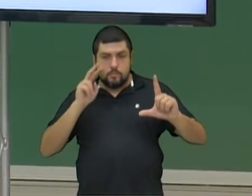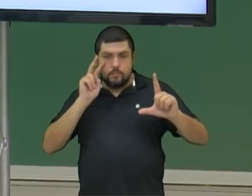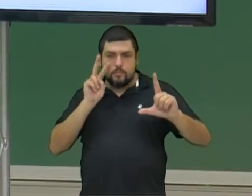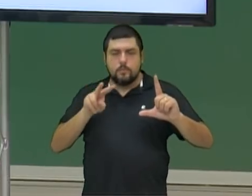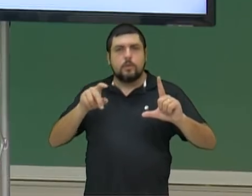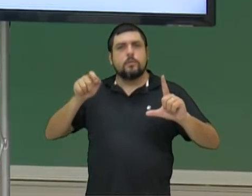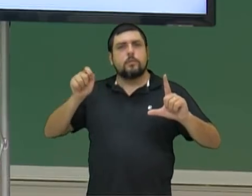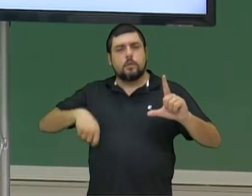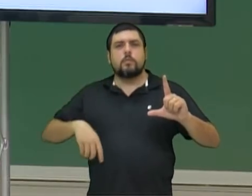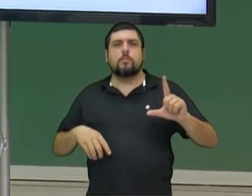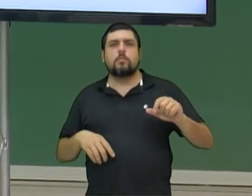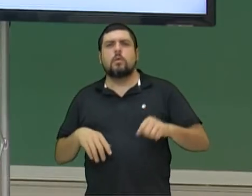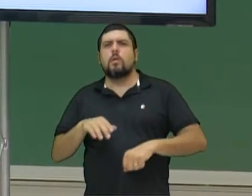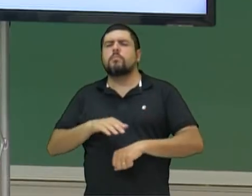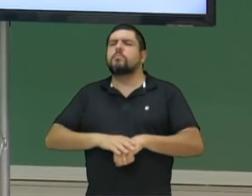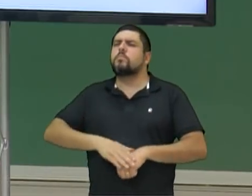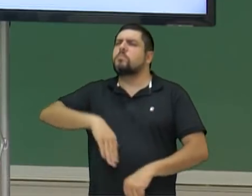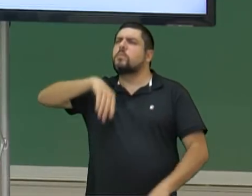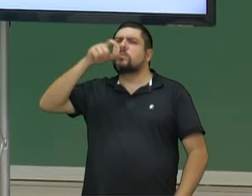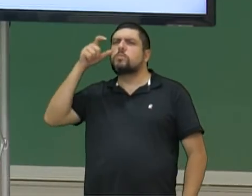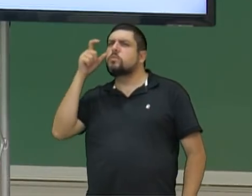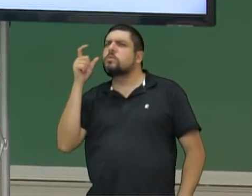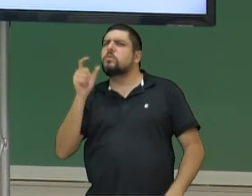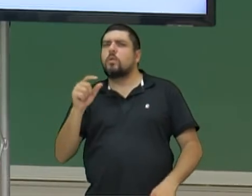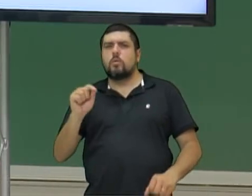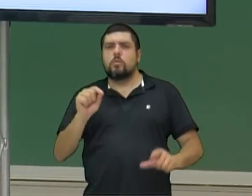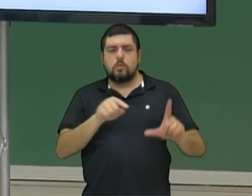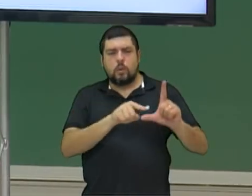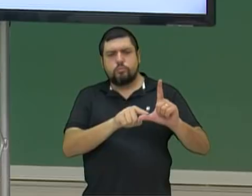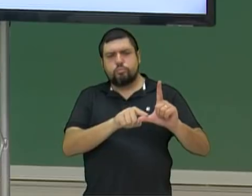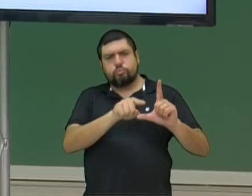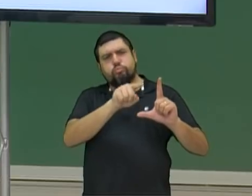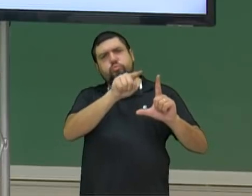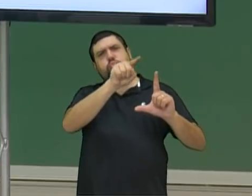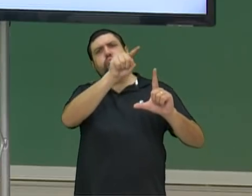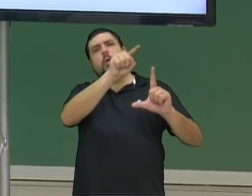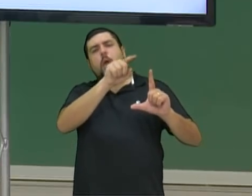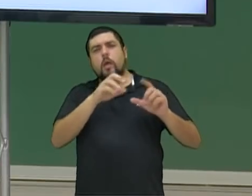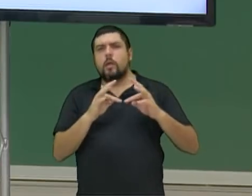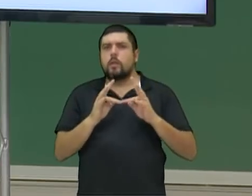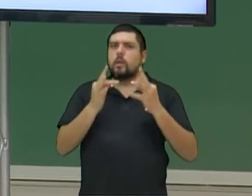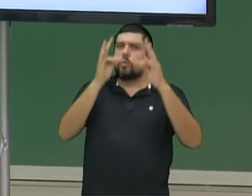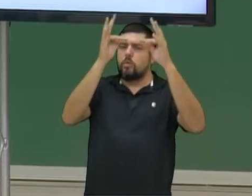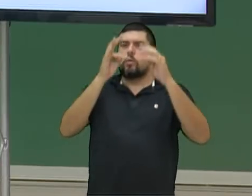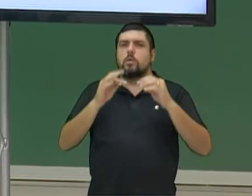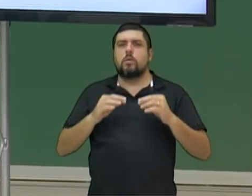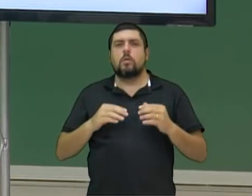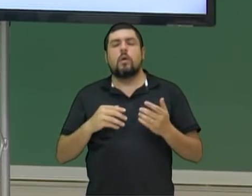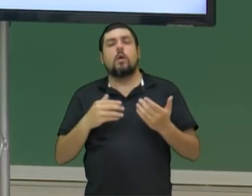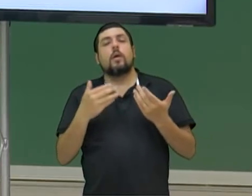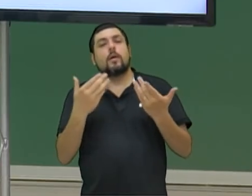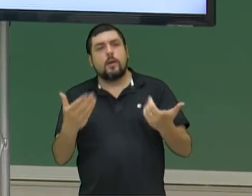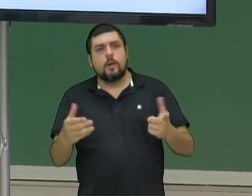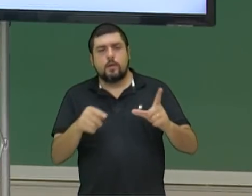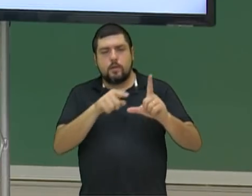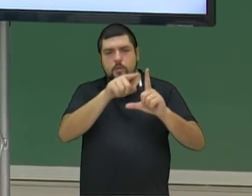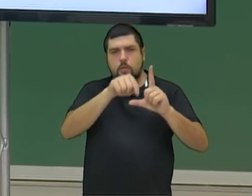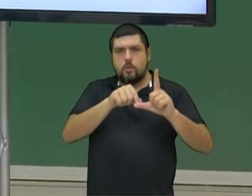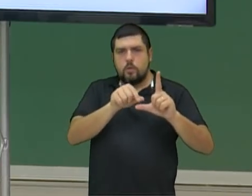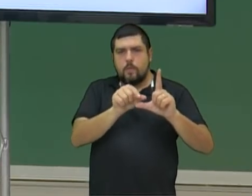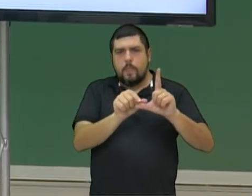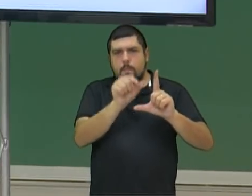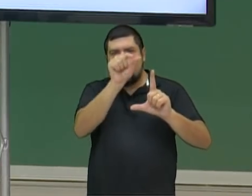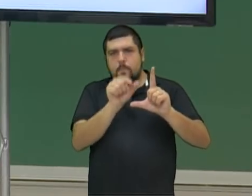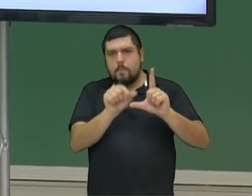maior interesse deles? Tecnologia. Então, para isso que serve o gráfico, para a gente poder estar analisando visualmente, tá